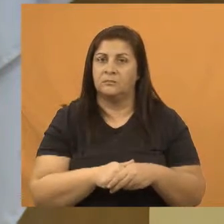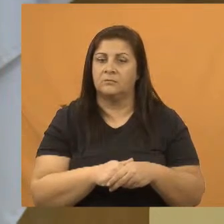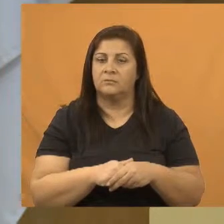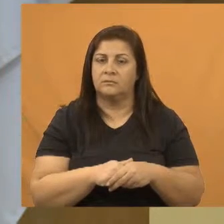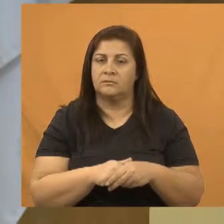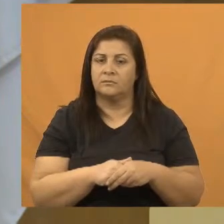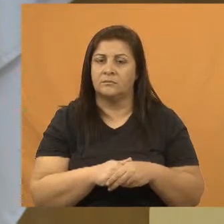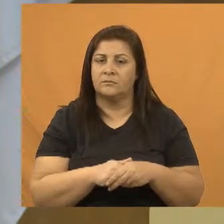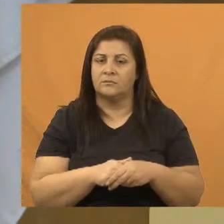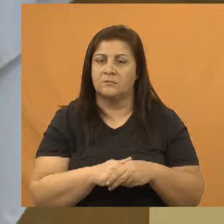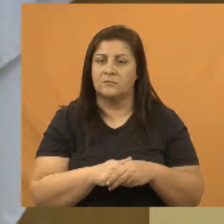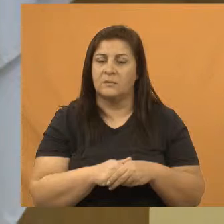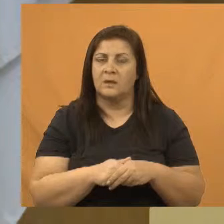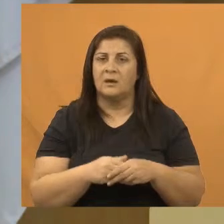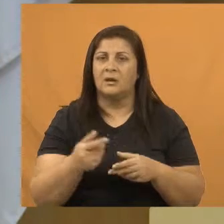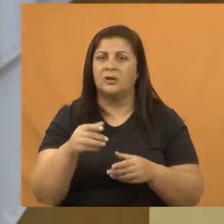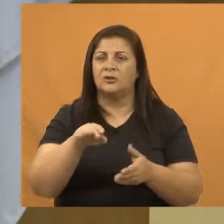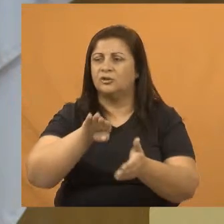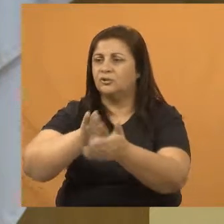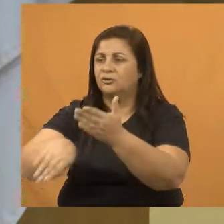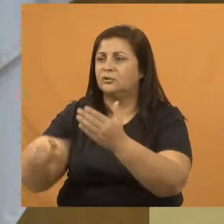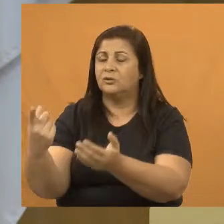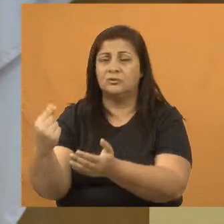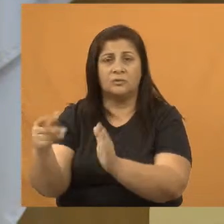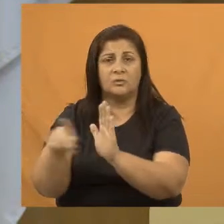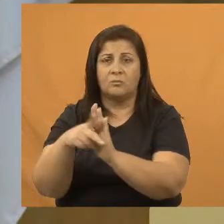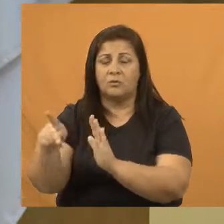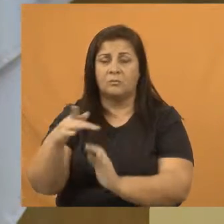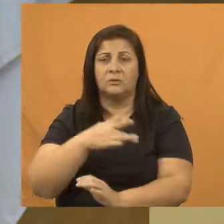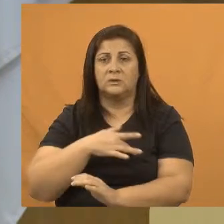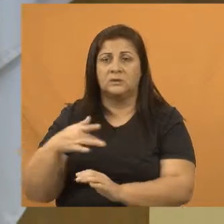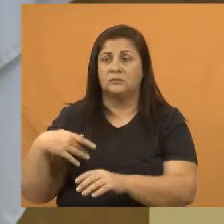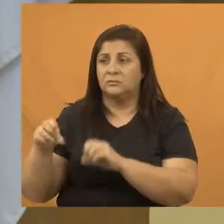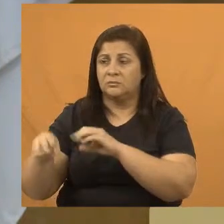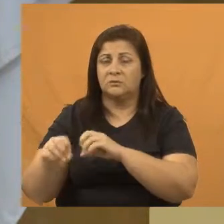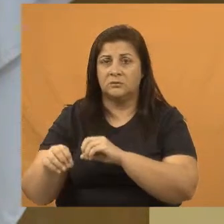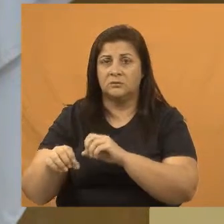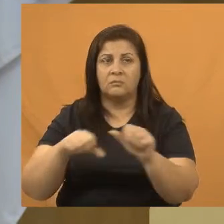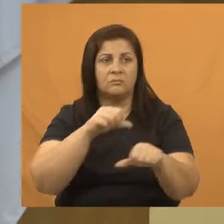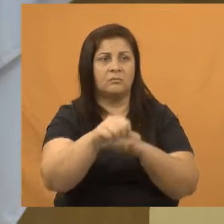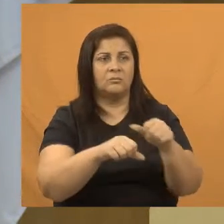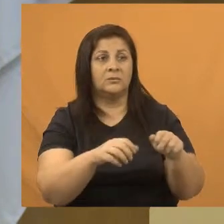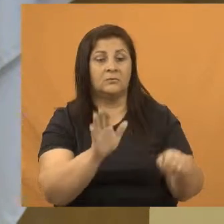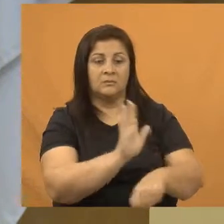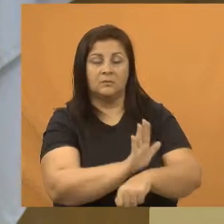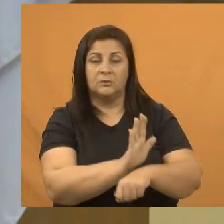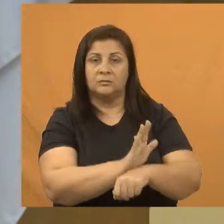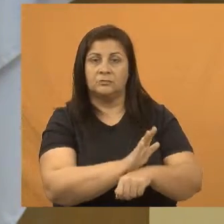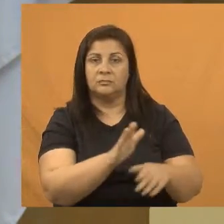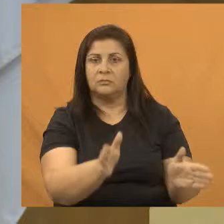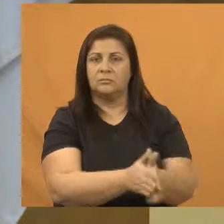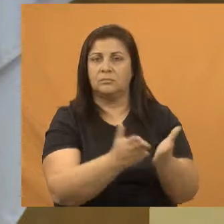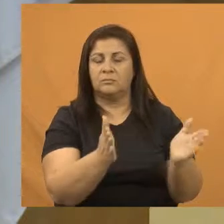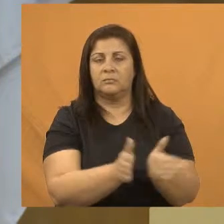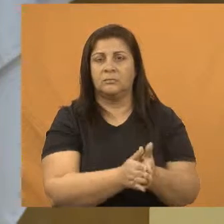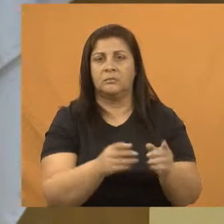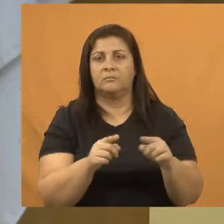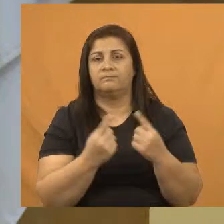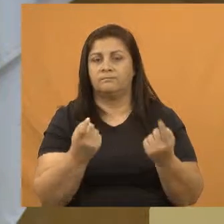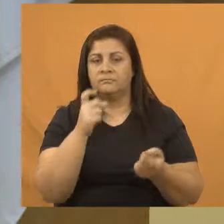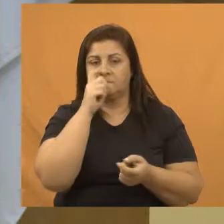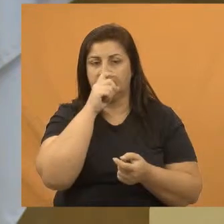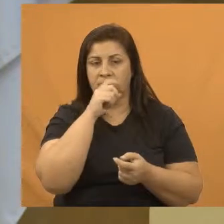teto, retirar da saúde, da educação, para poder melhorar as condições dos trabalhadores e do povo pobre. Mais uma vez